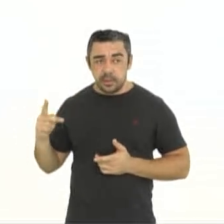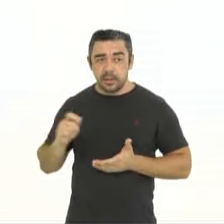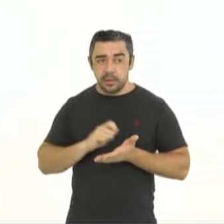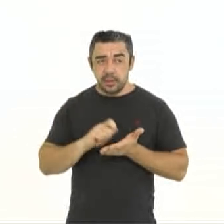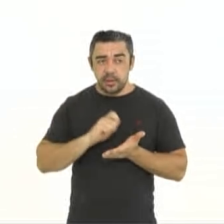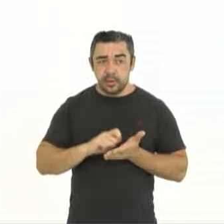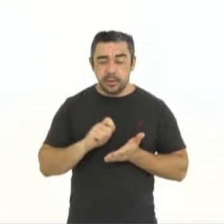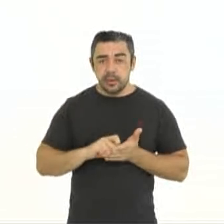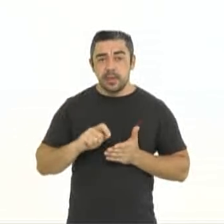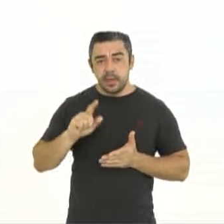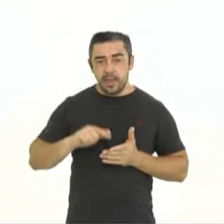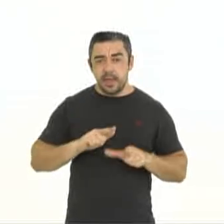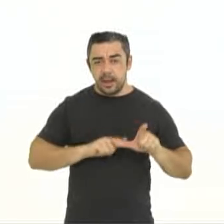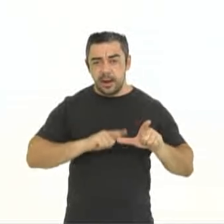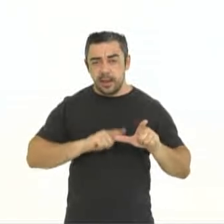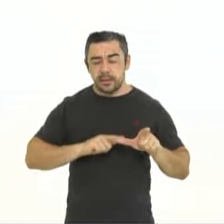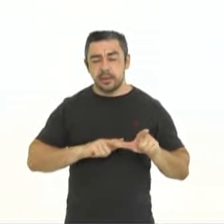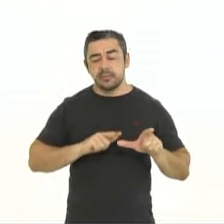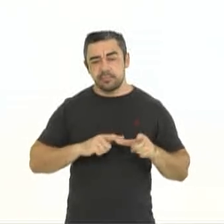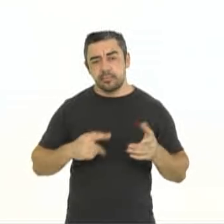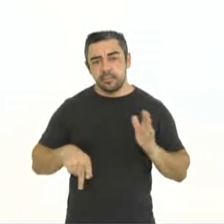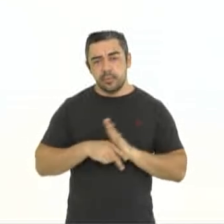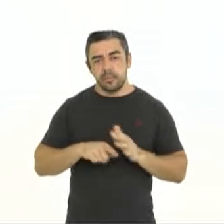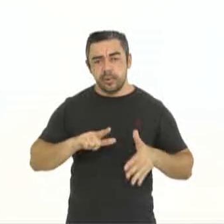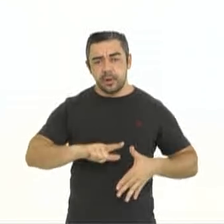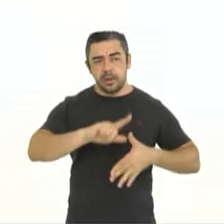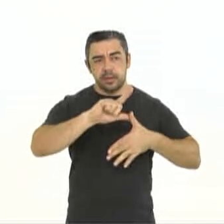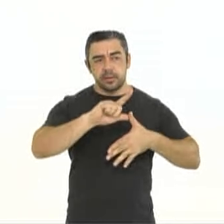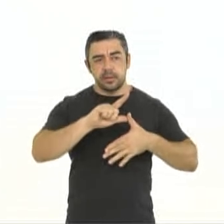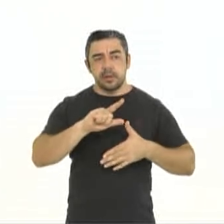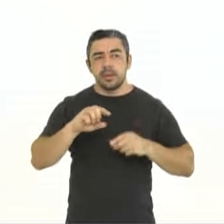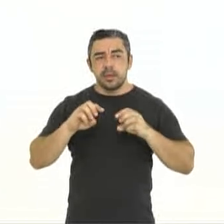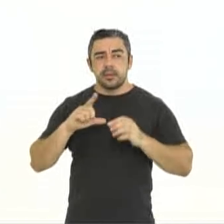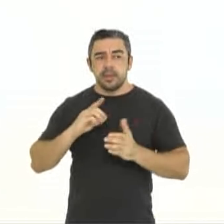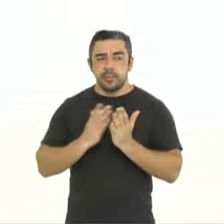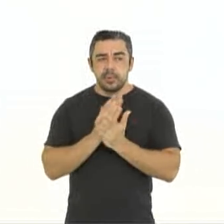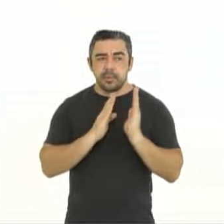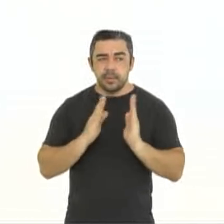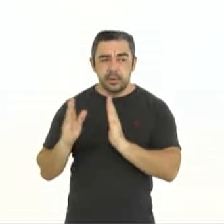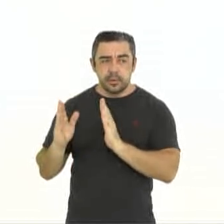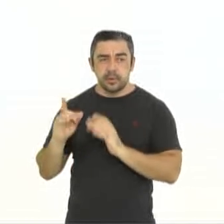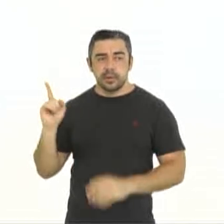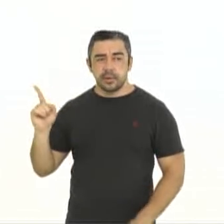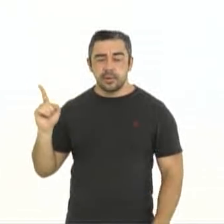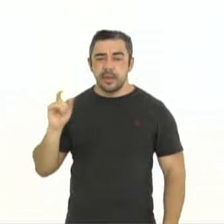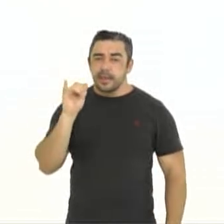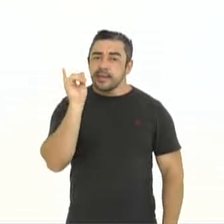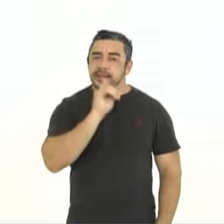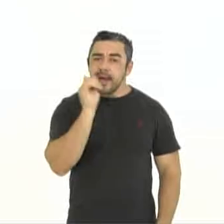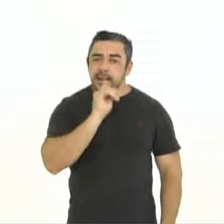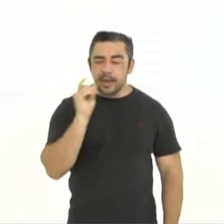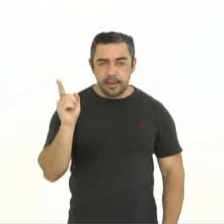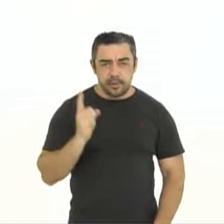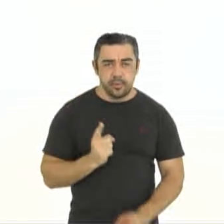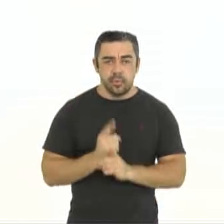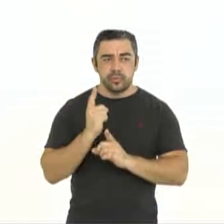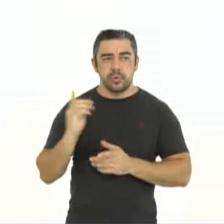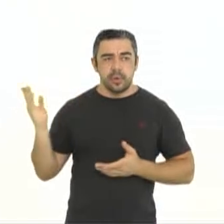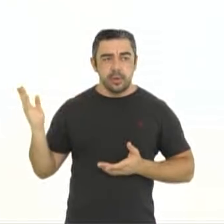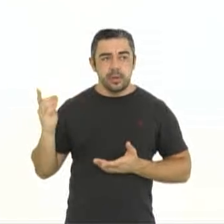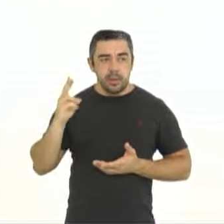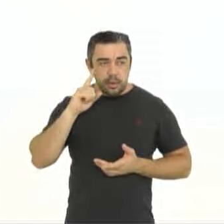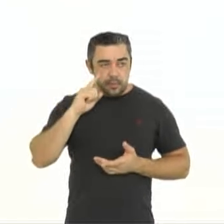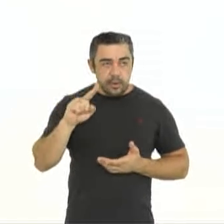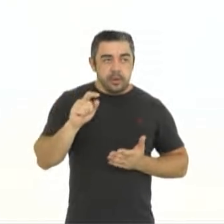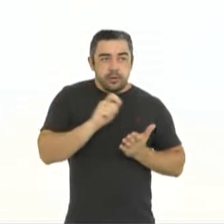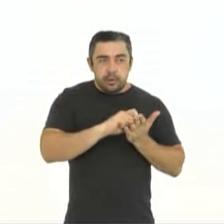no alfabeto latino. Está na biblioteca da Médici Laurentiana, em Florença, na Itália. Olha que